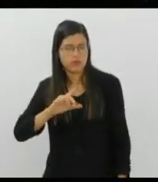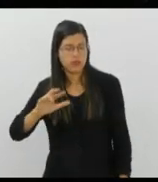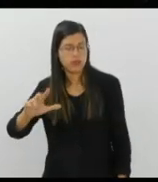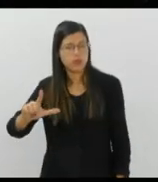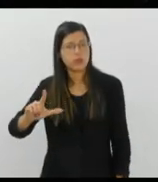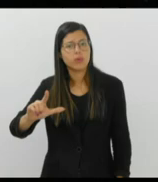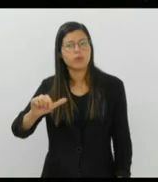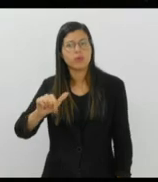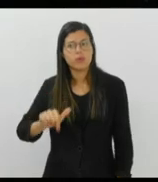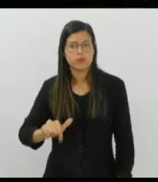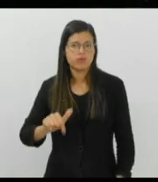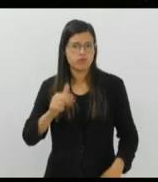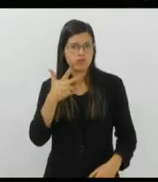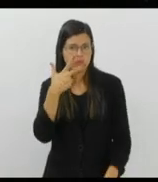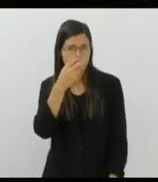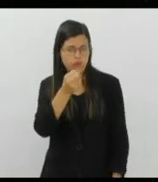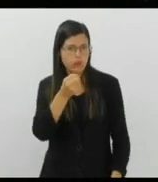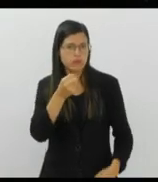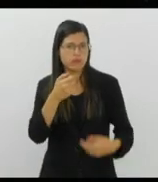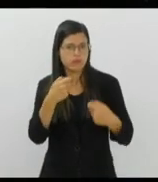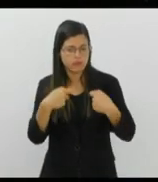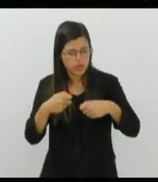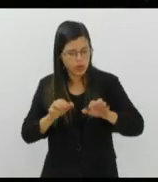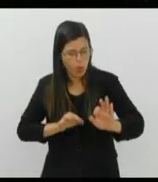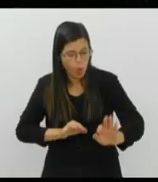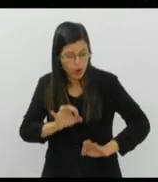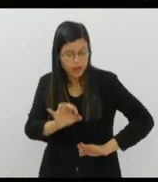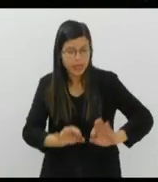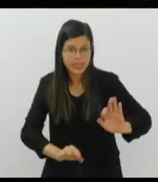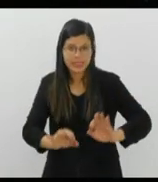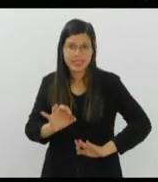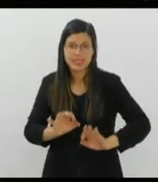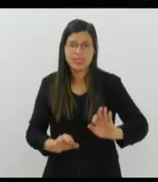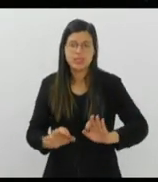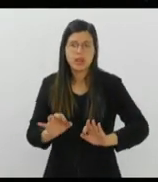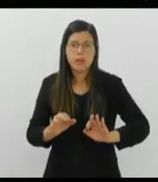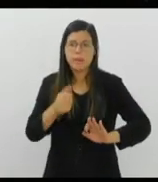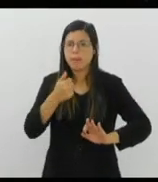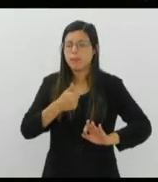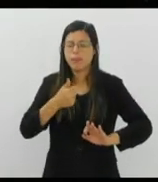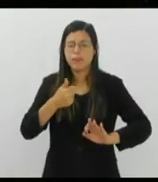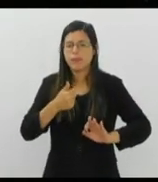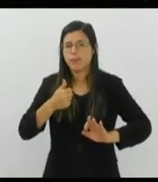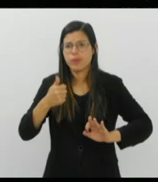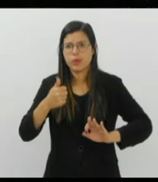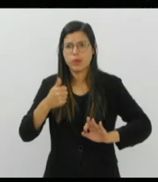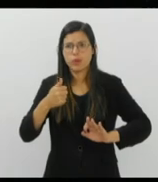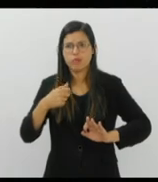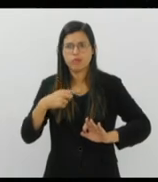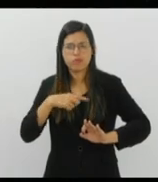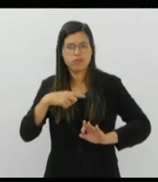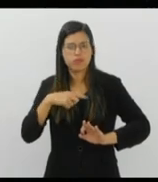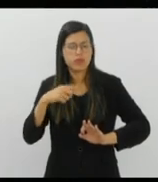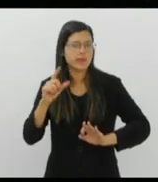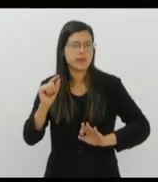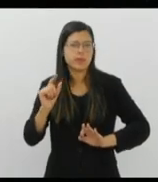defesa civil se organiza, primeiro, contendo